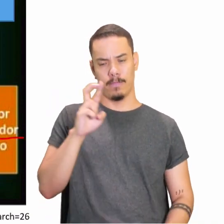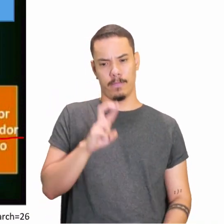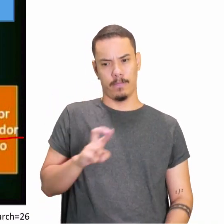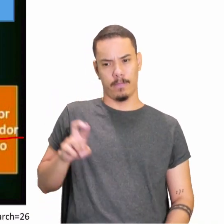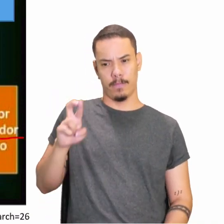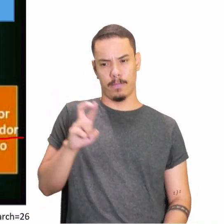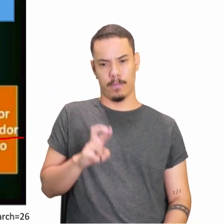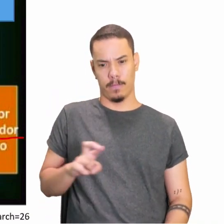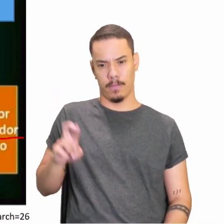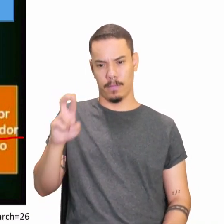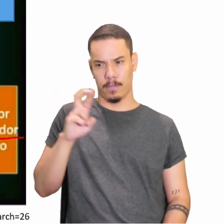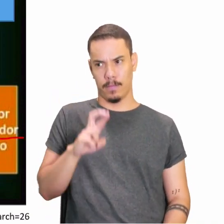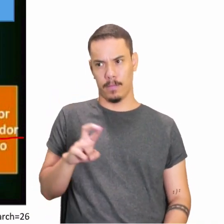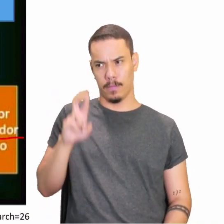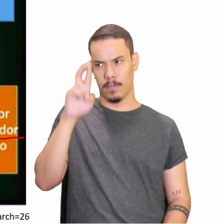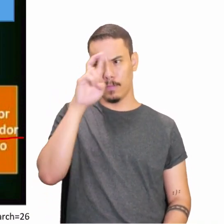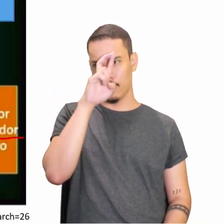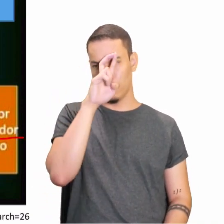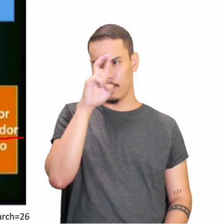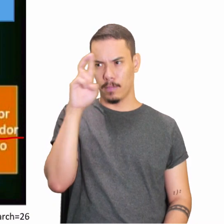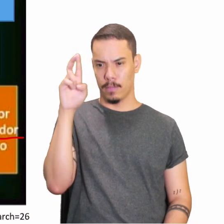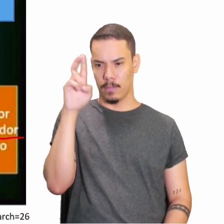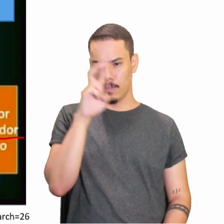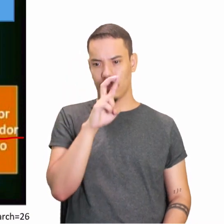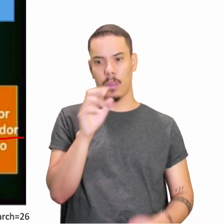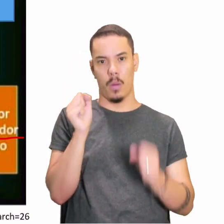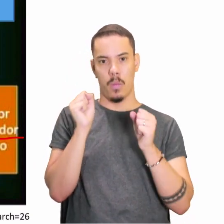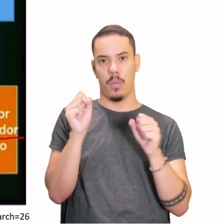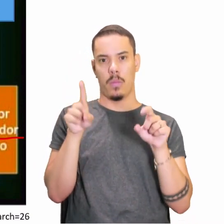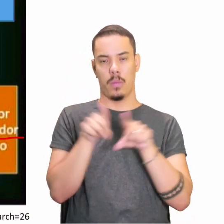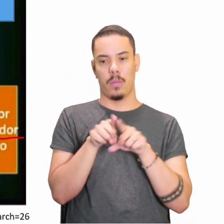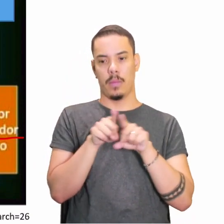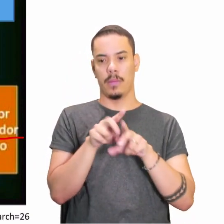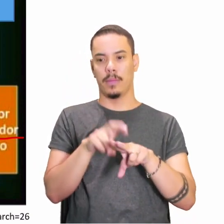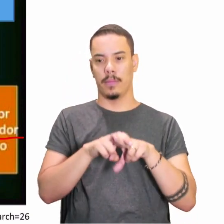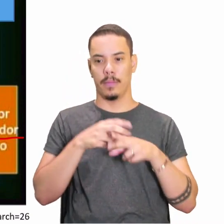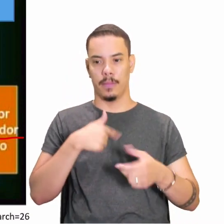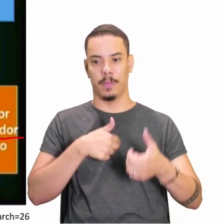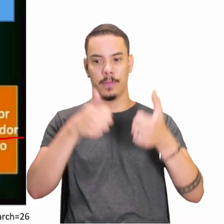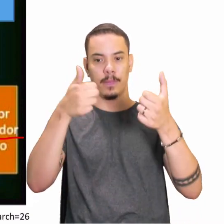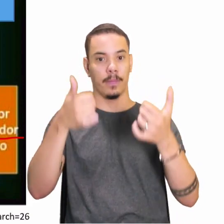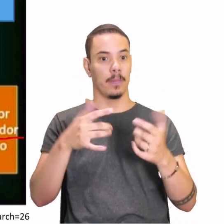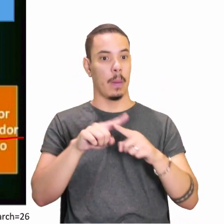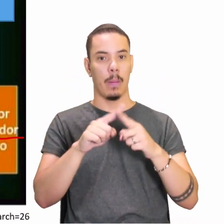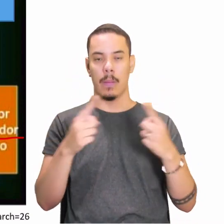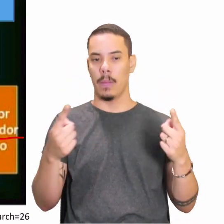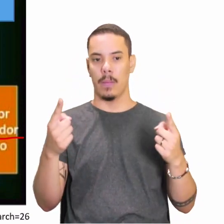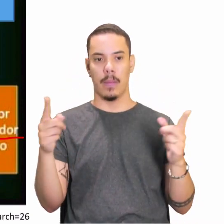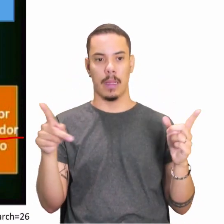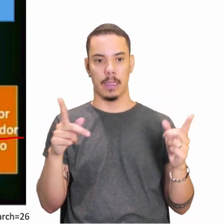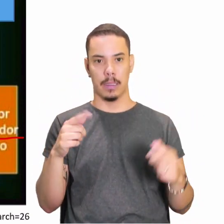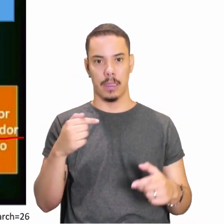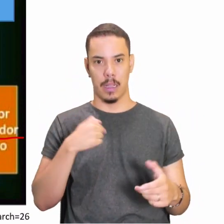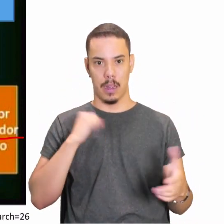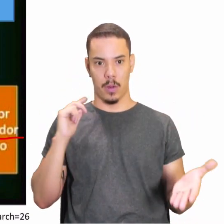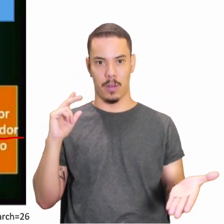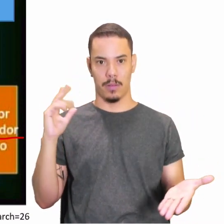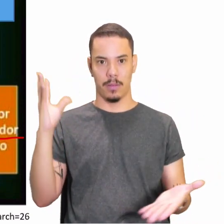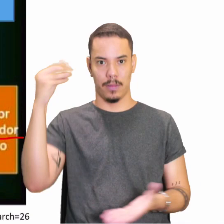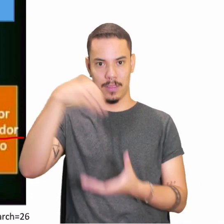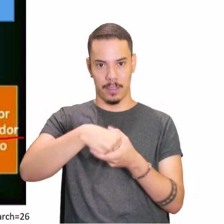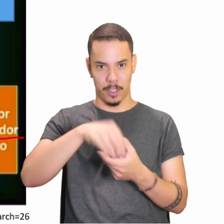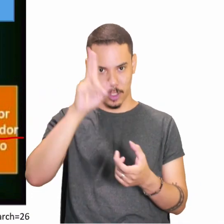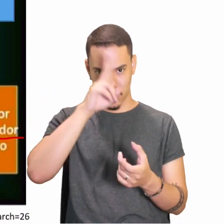observando, né? E aí ele vai contar observando, ele não vai fazer parte,